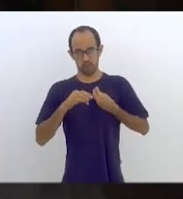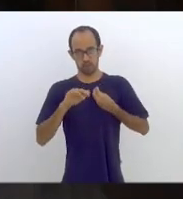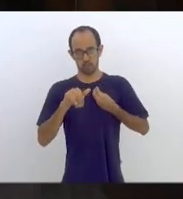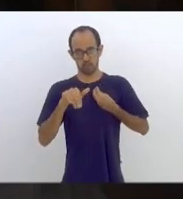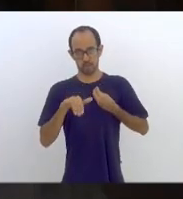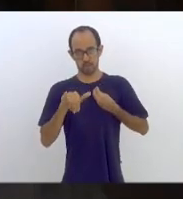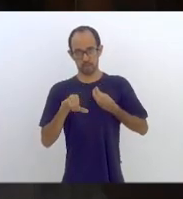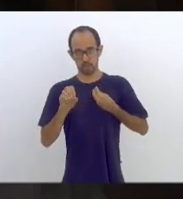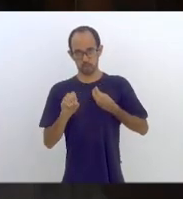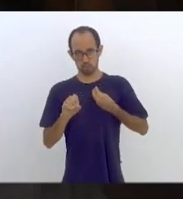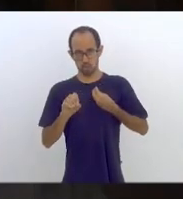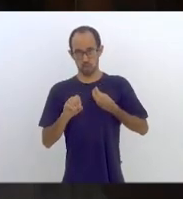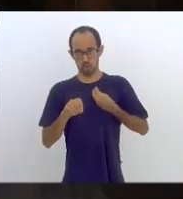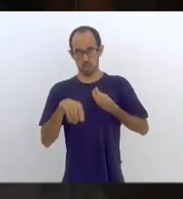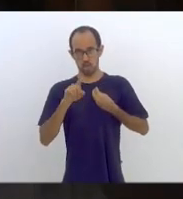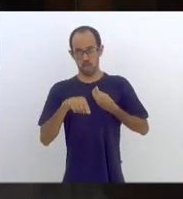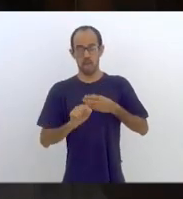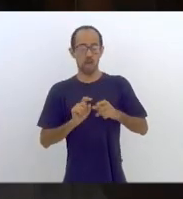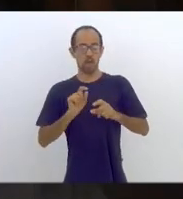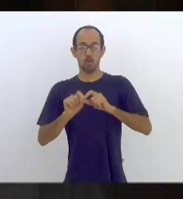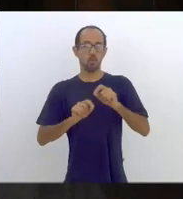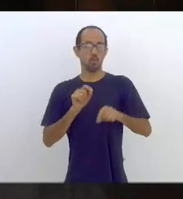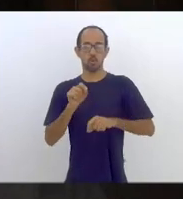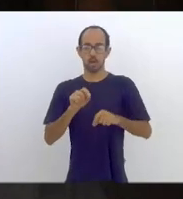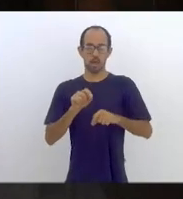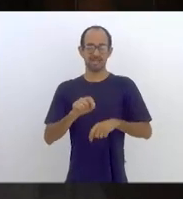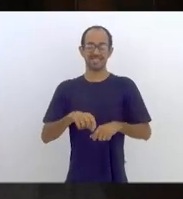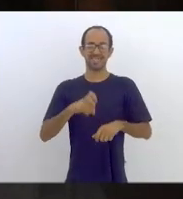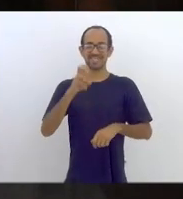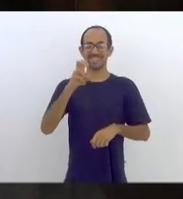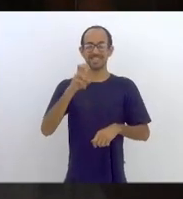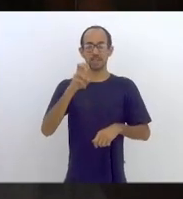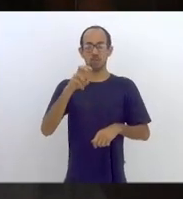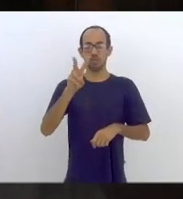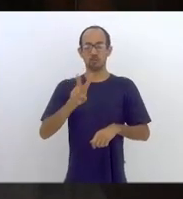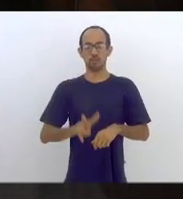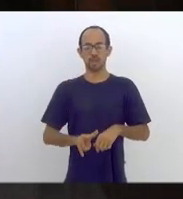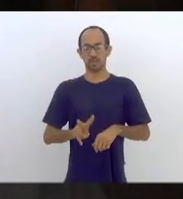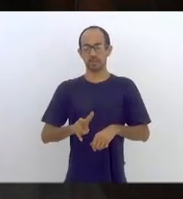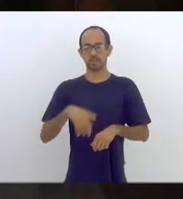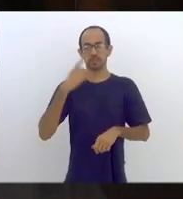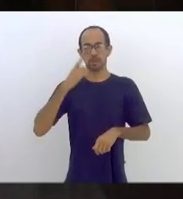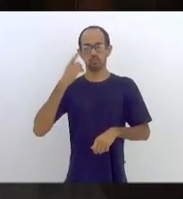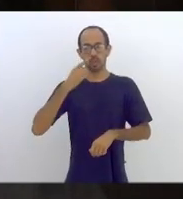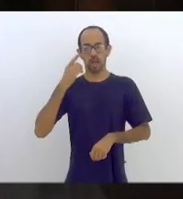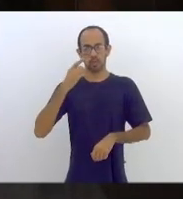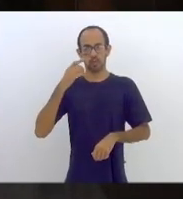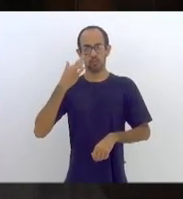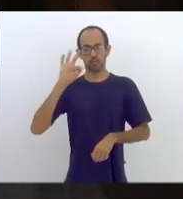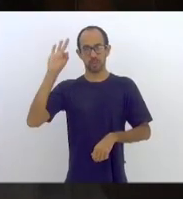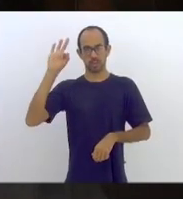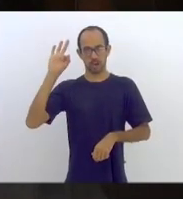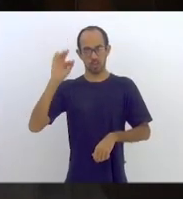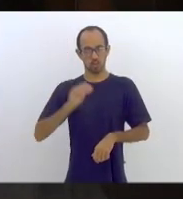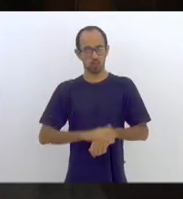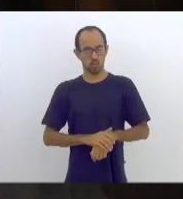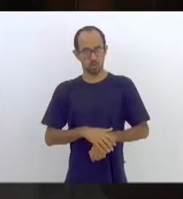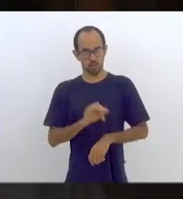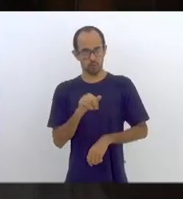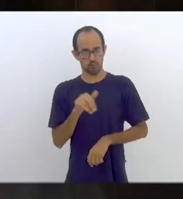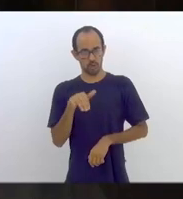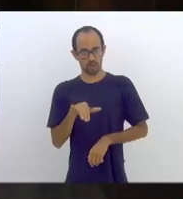Dornelles que foi cinco vezes deputado federal Francisco